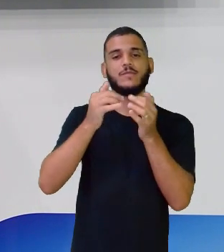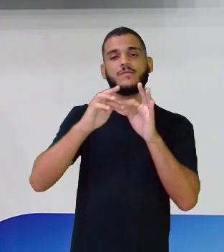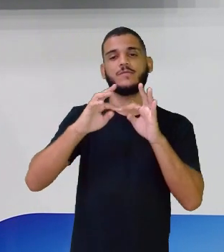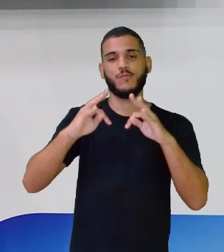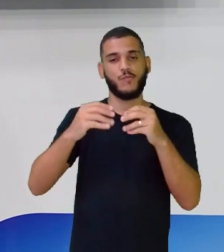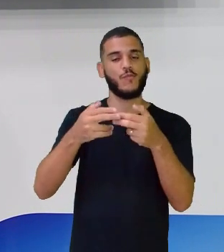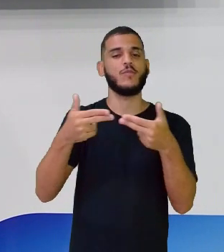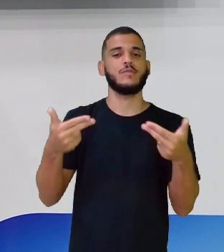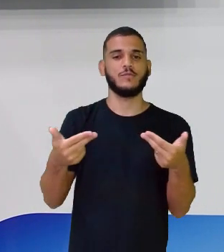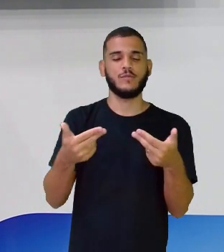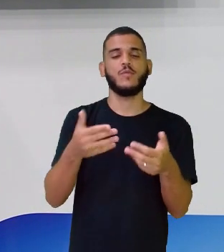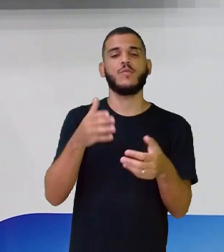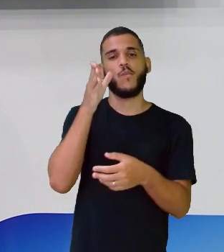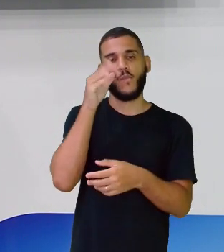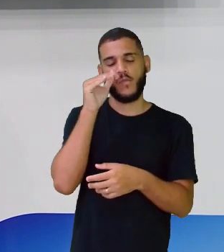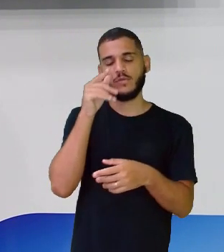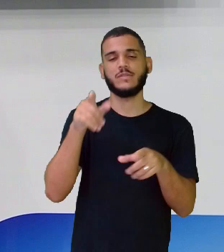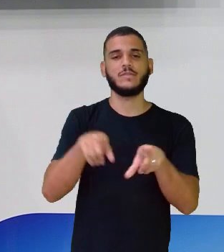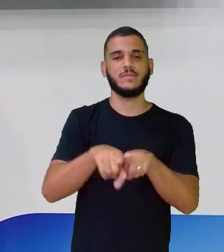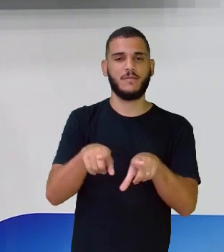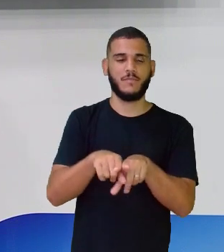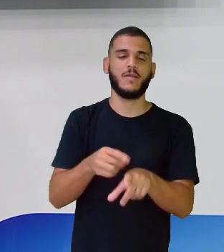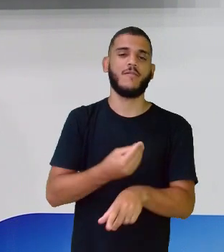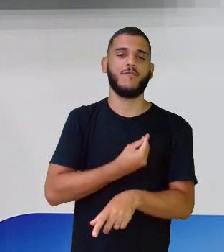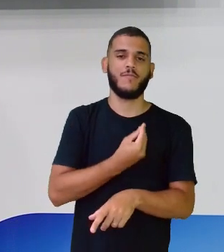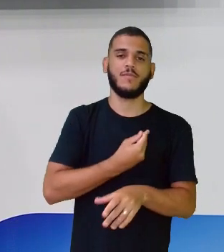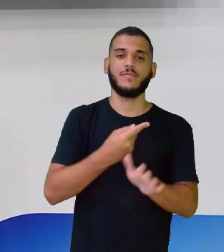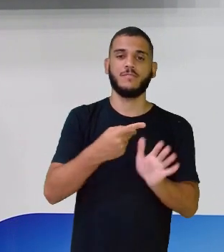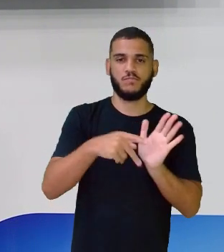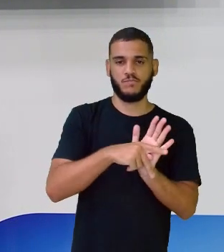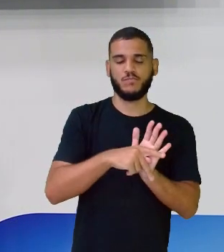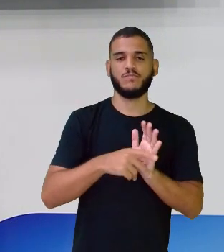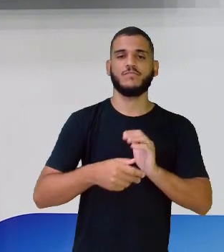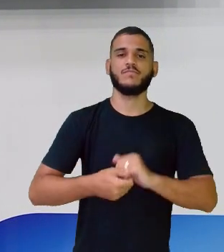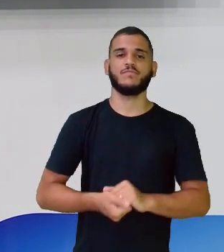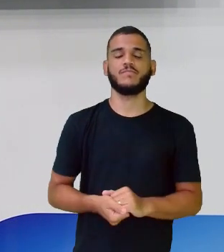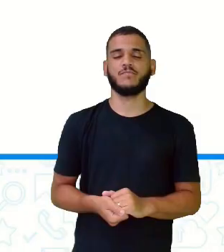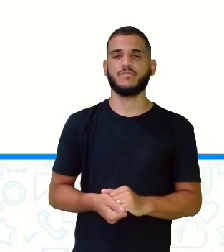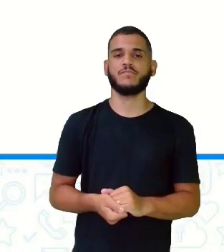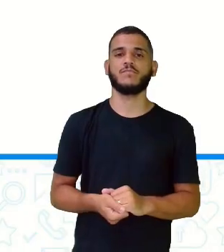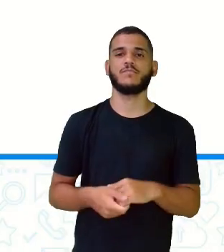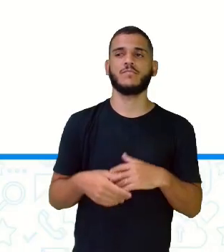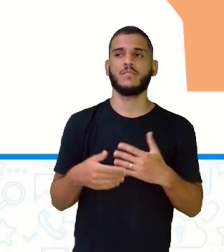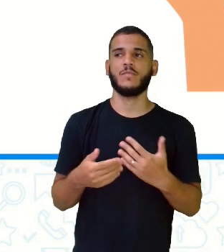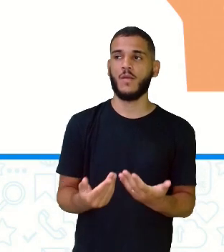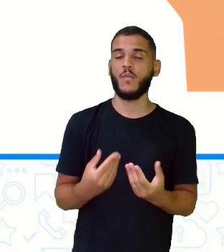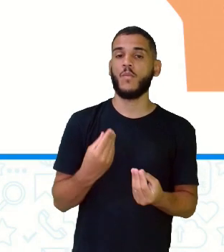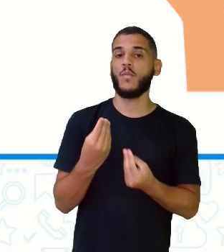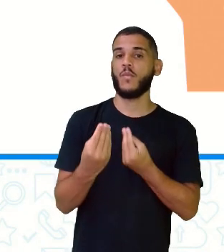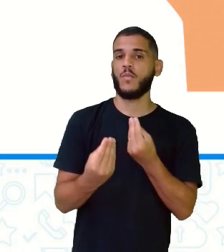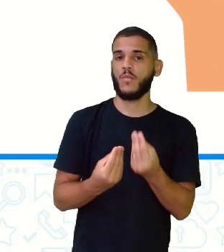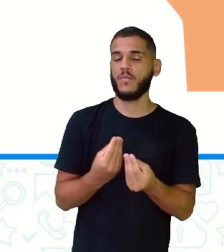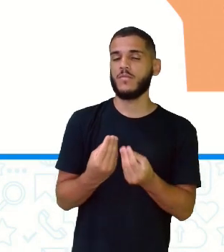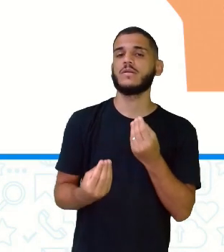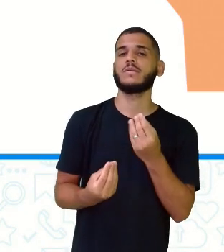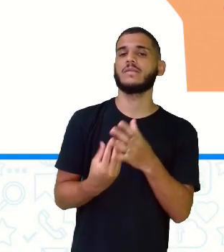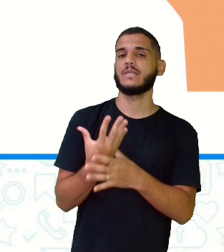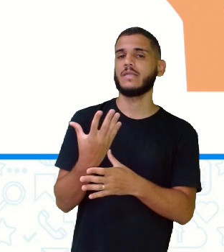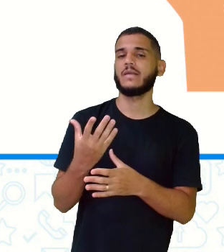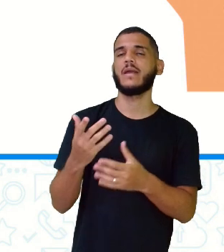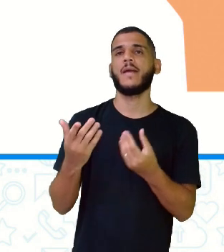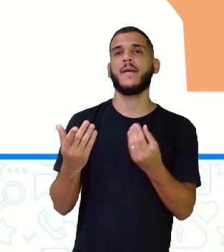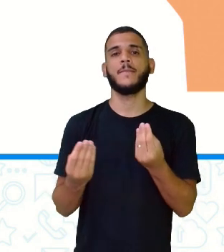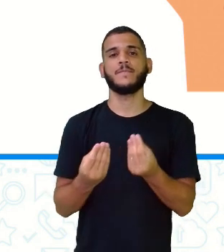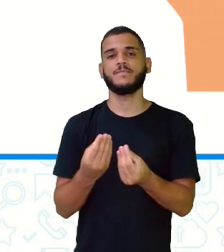das curiosidades, de tudo isso sobre a vida da pessoa. Como fazer uma biografia? Para fazer